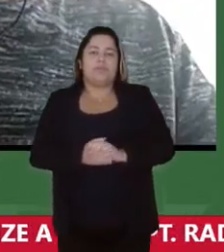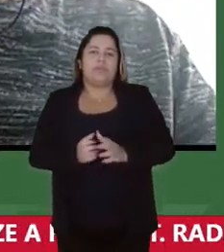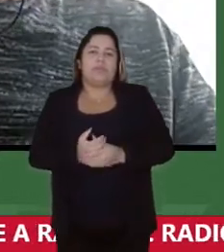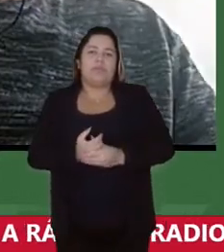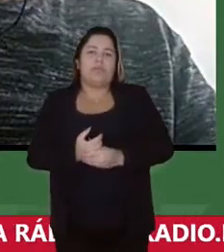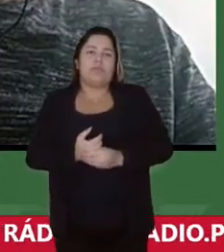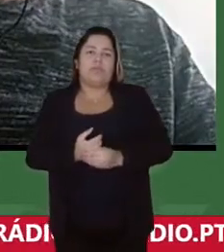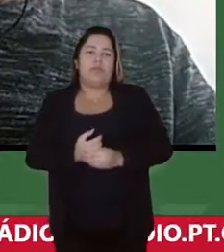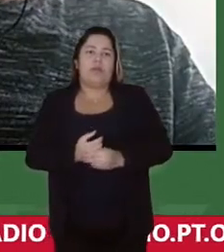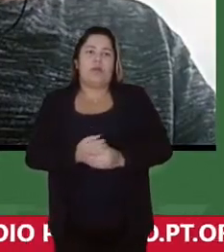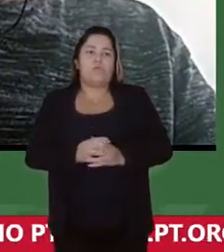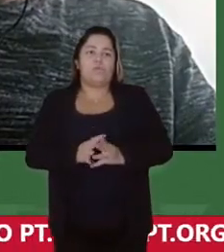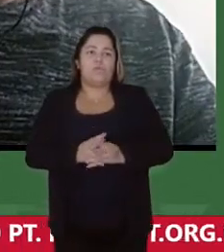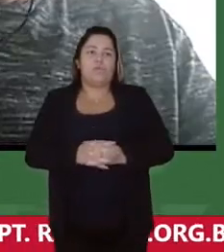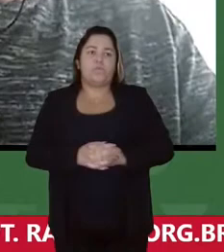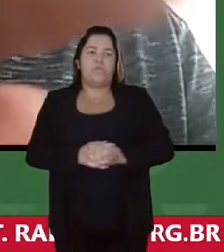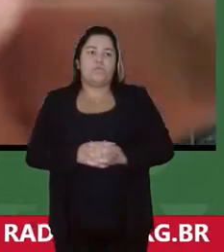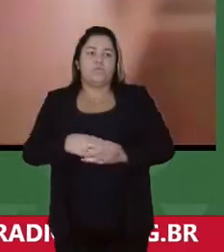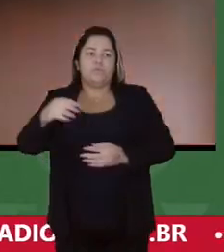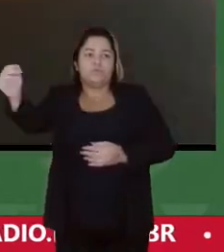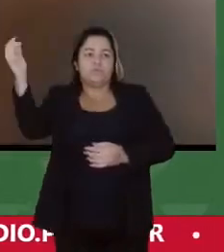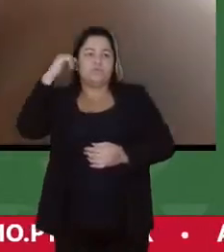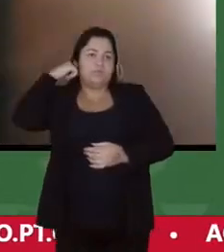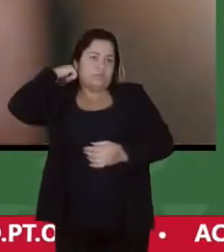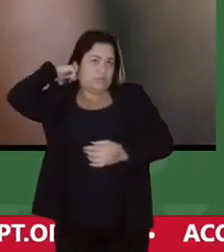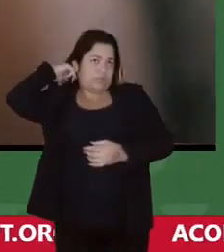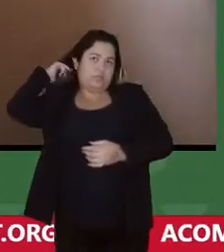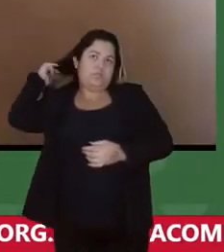Tá sem som, Marcos.